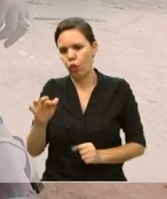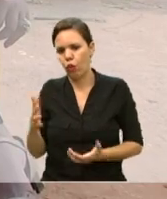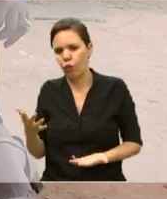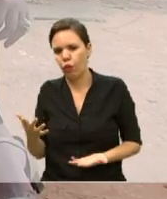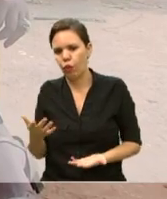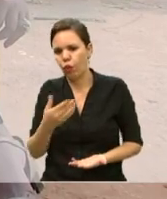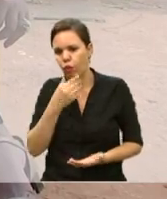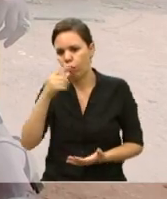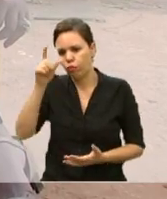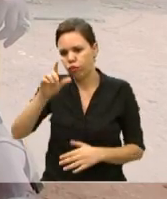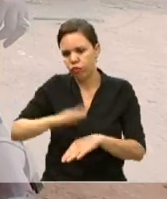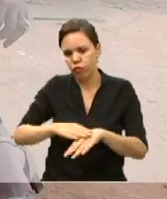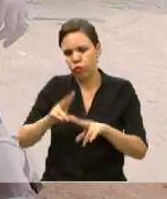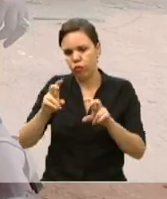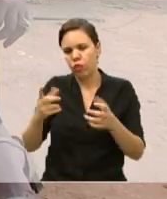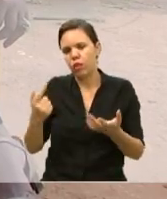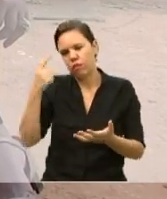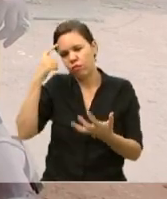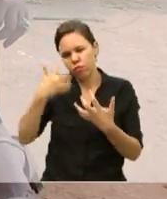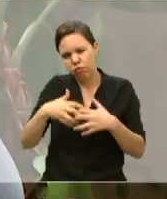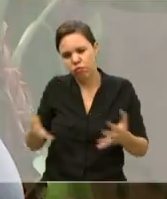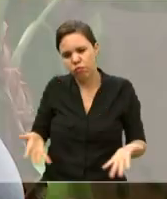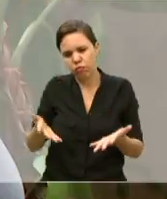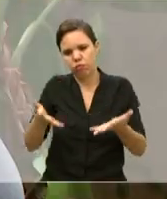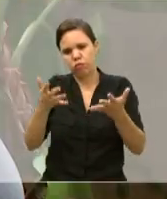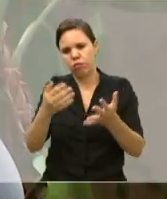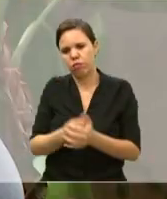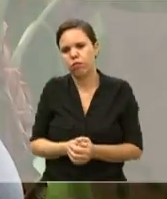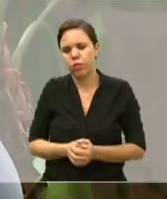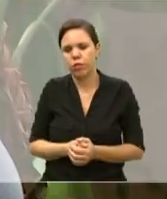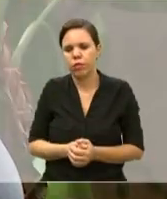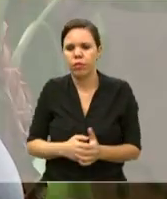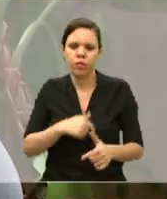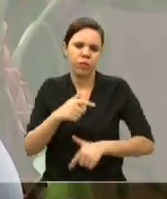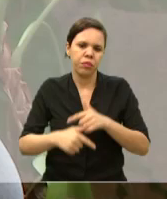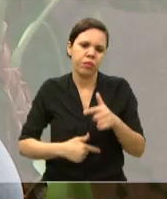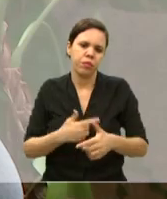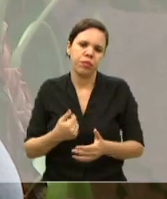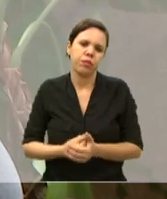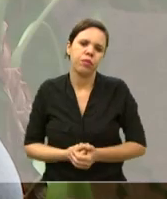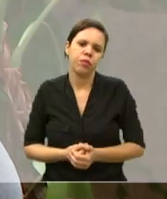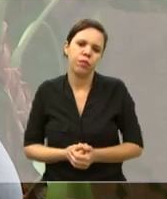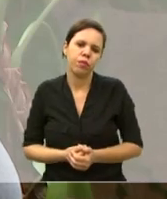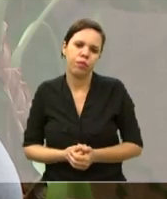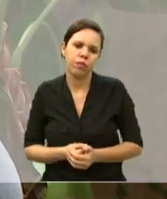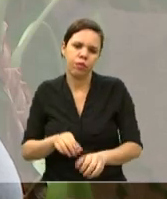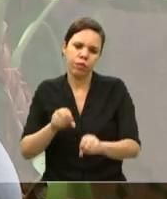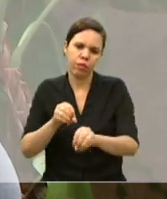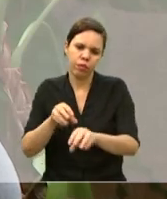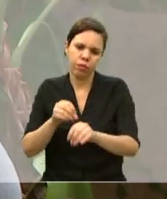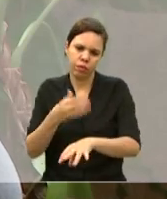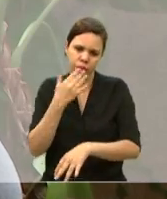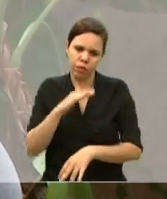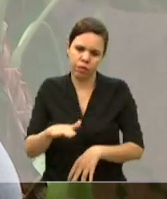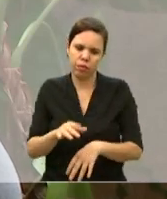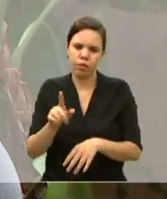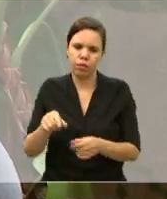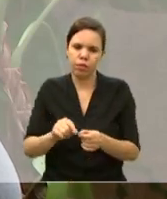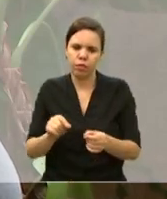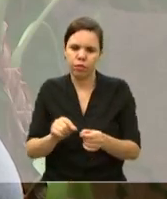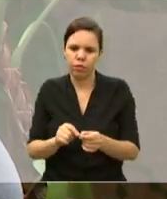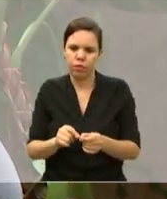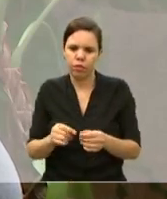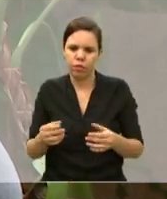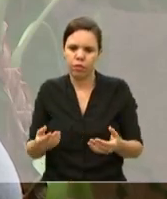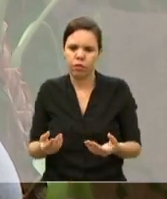pensar é estimulado, né? Todo o trabalho de educação da criança, ele é feito de